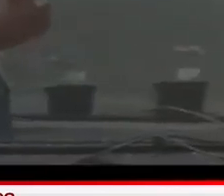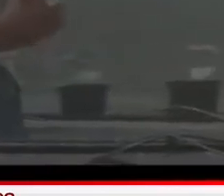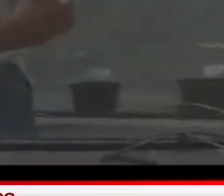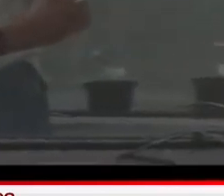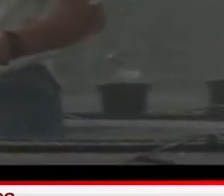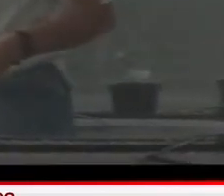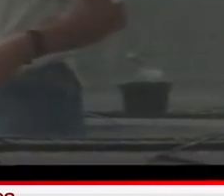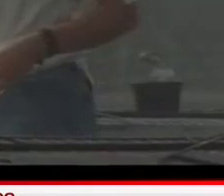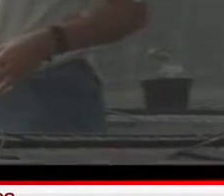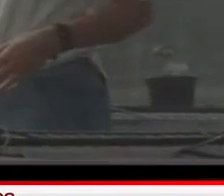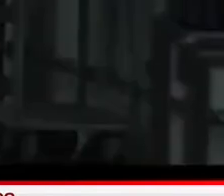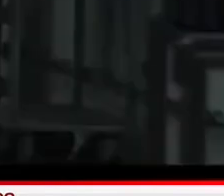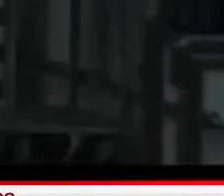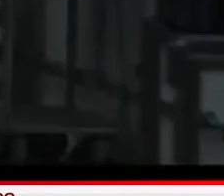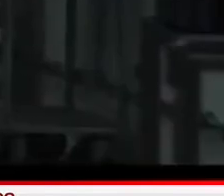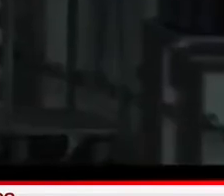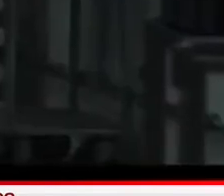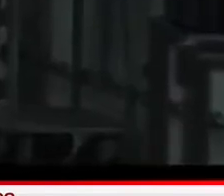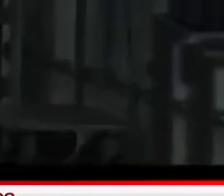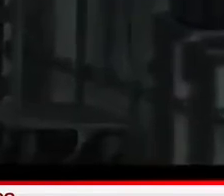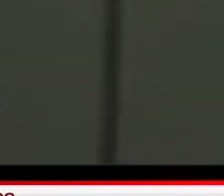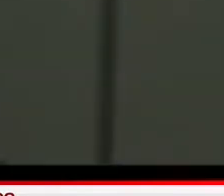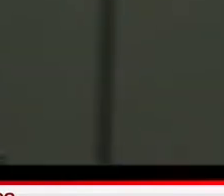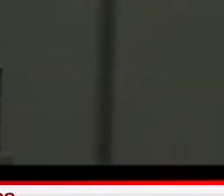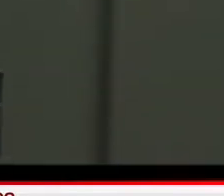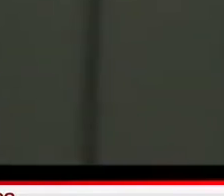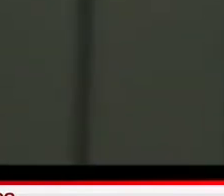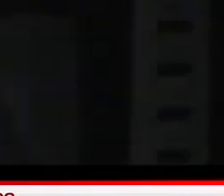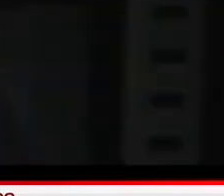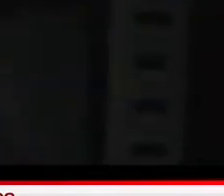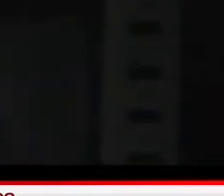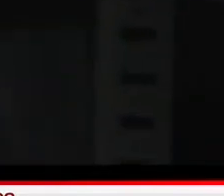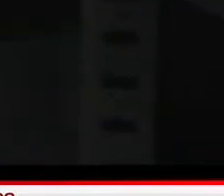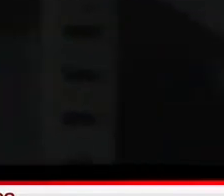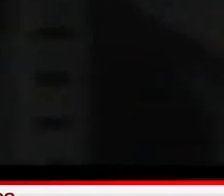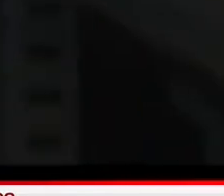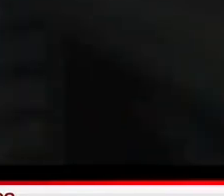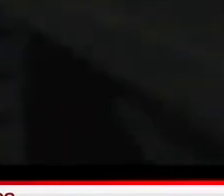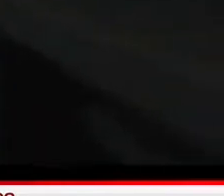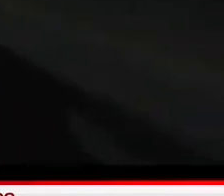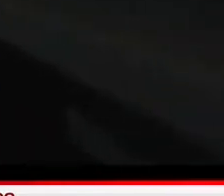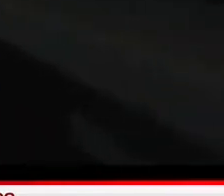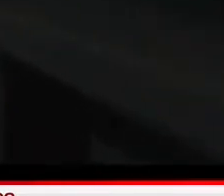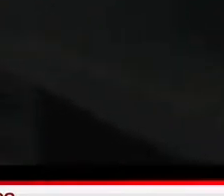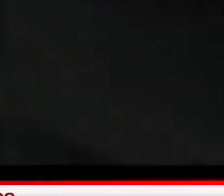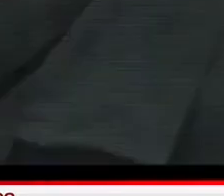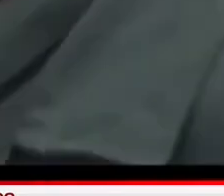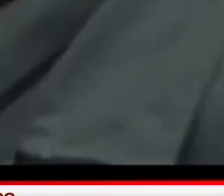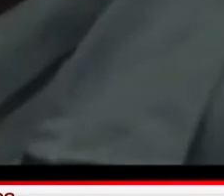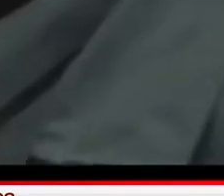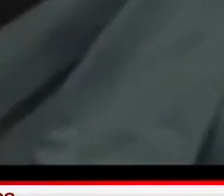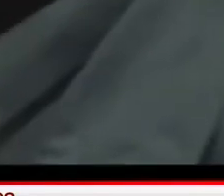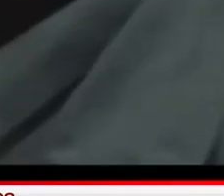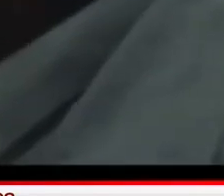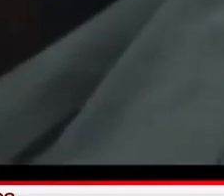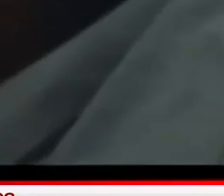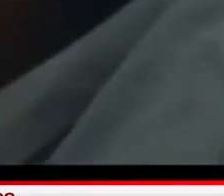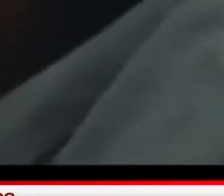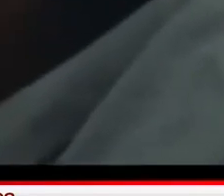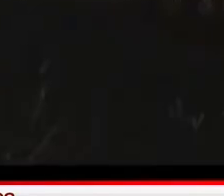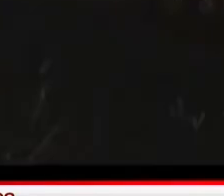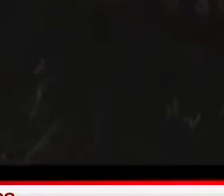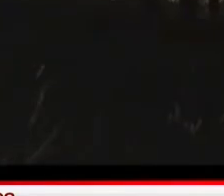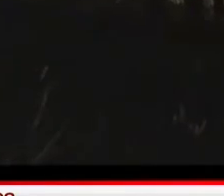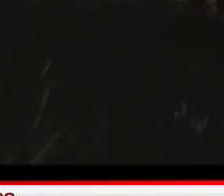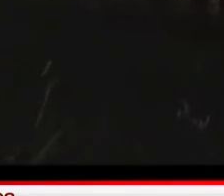ver a melhor resposta para todos esses desafios continua sendo a mesma a ciência